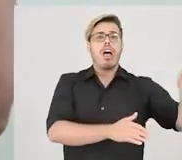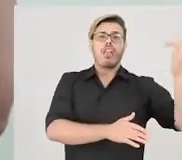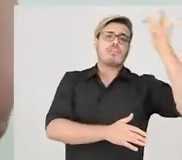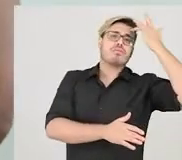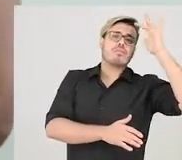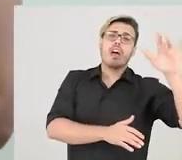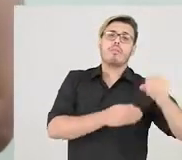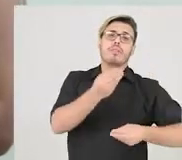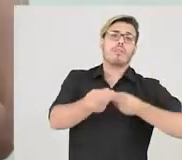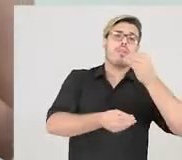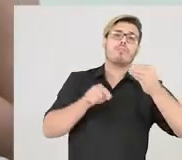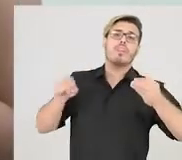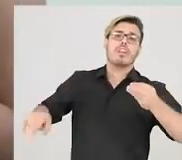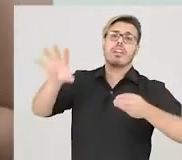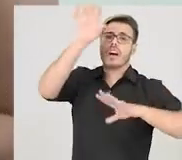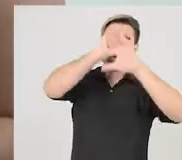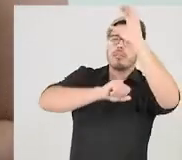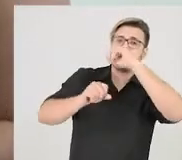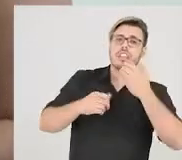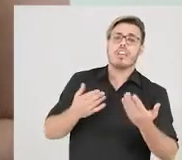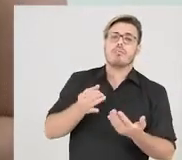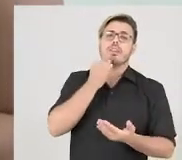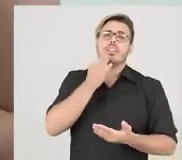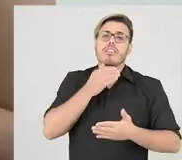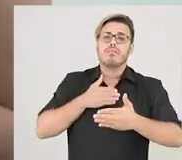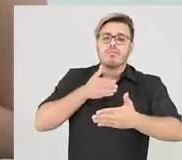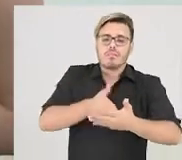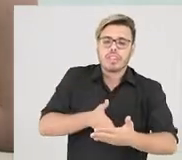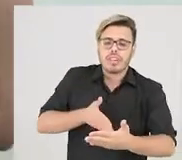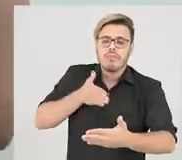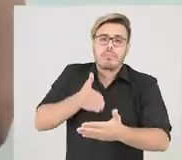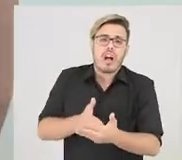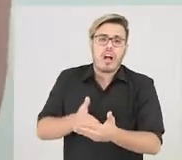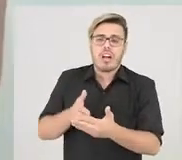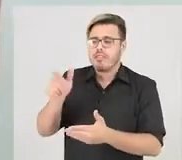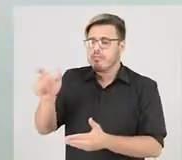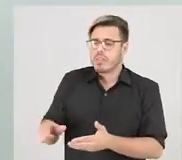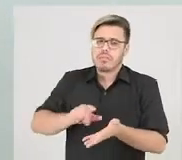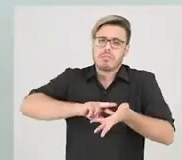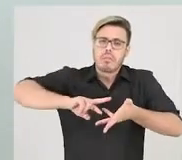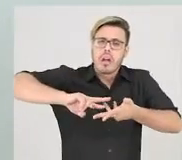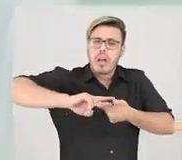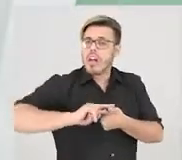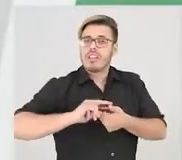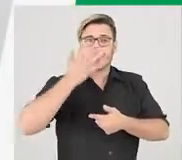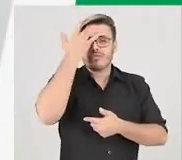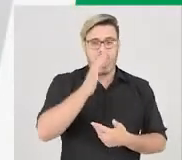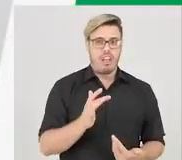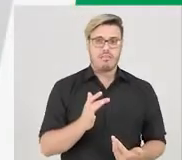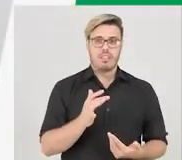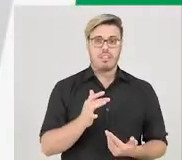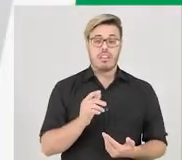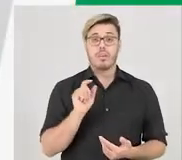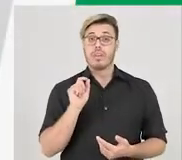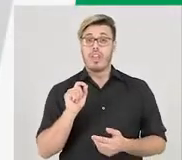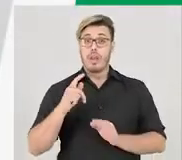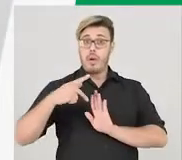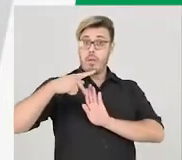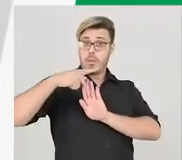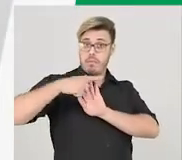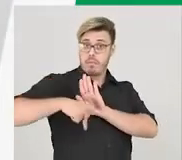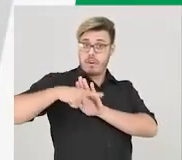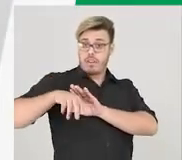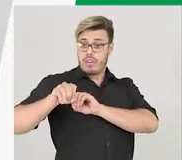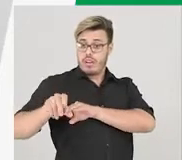são as potencialidades. Então, o Plano Educacional Individualizado é um registro escrito. Ele é formulado